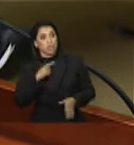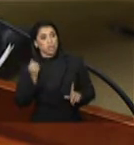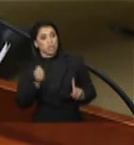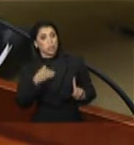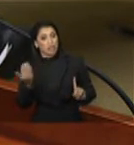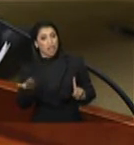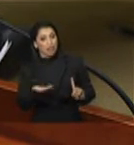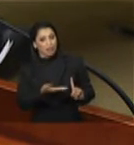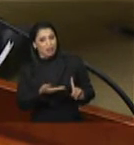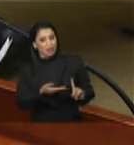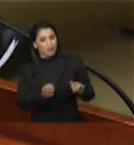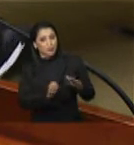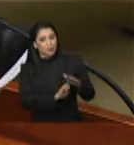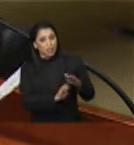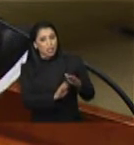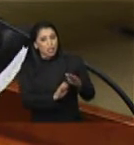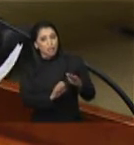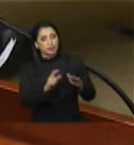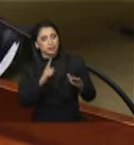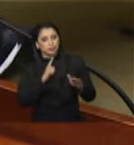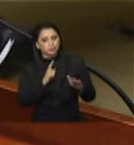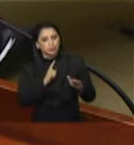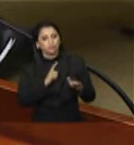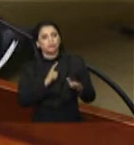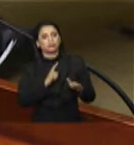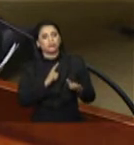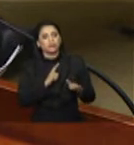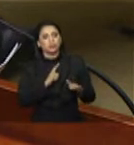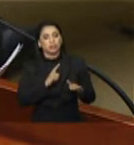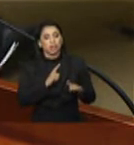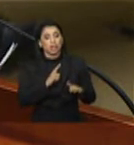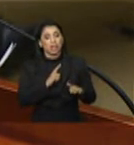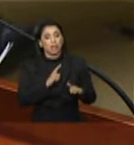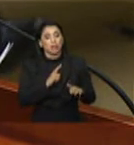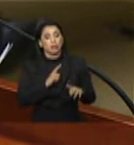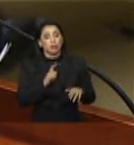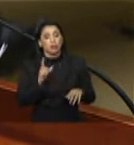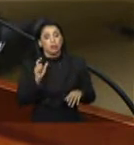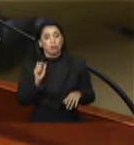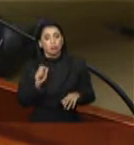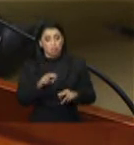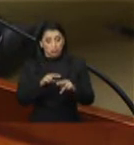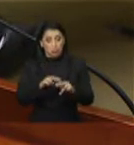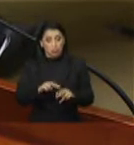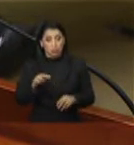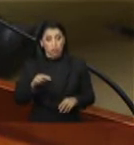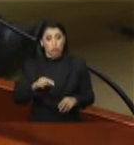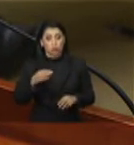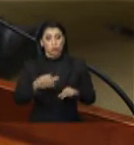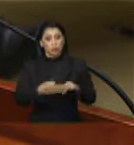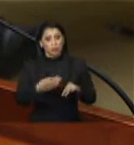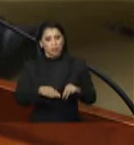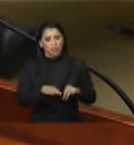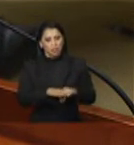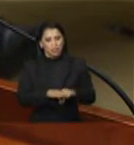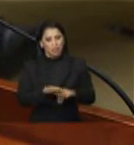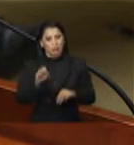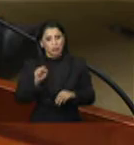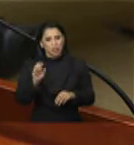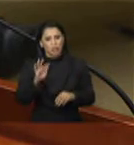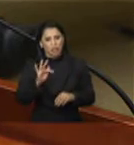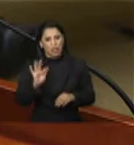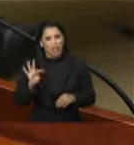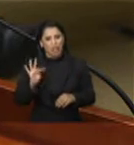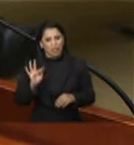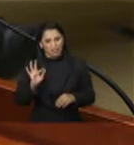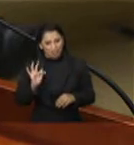ré fiada no comando de um ministro da corte Suprema esteja sujeita a tal sacrifício